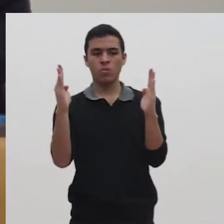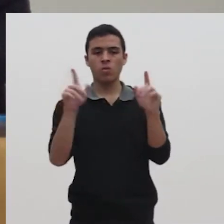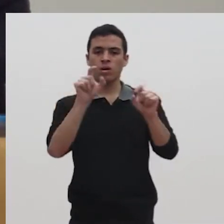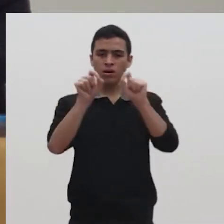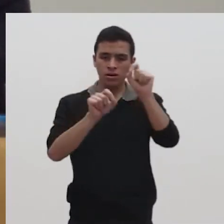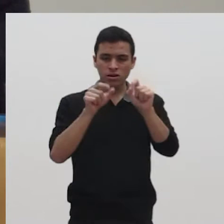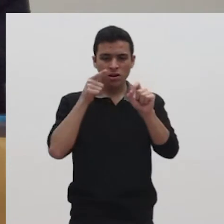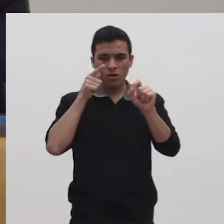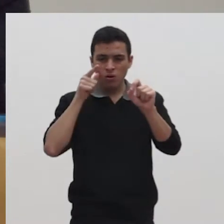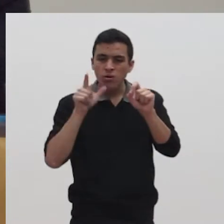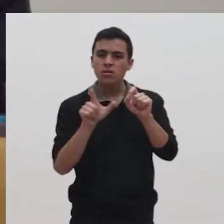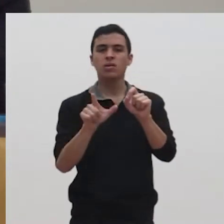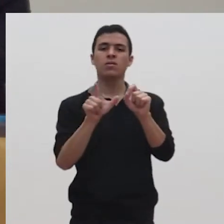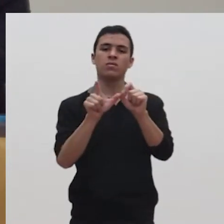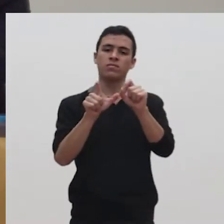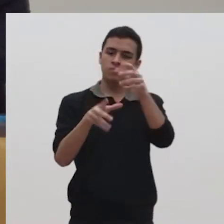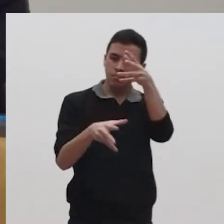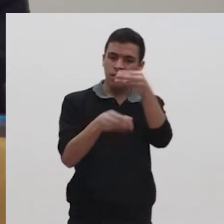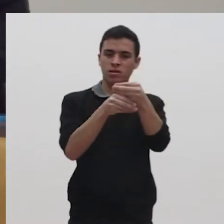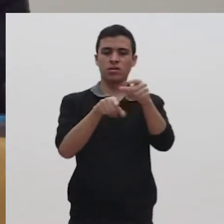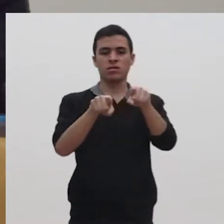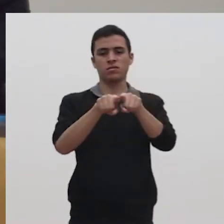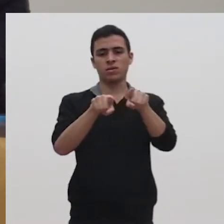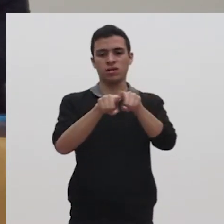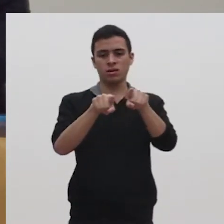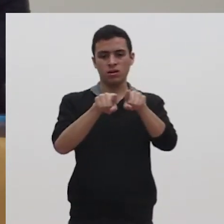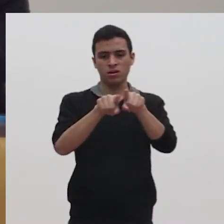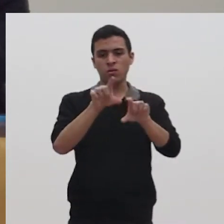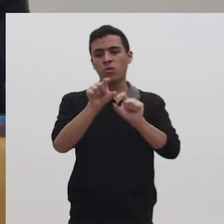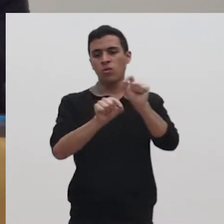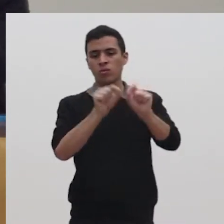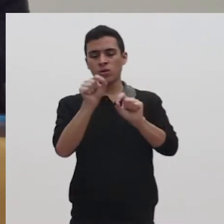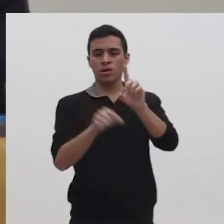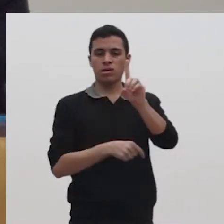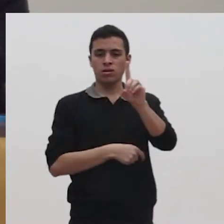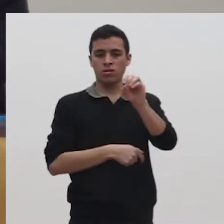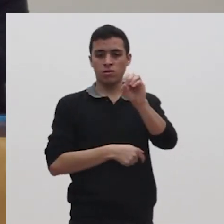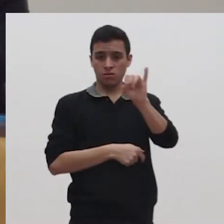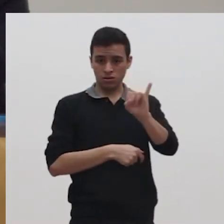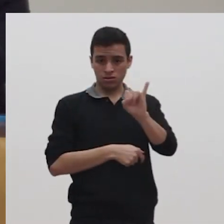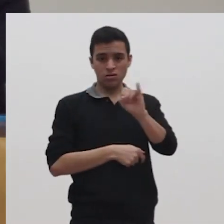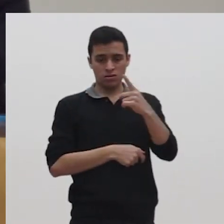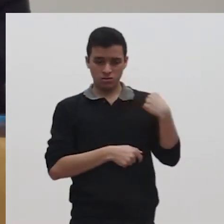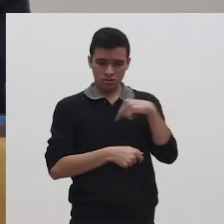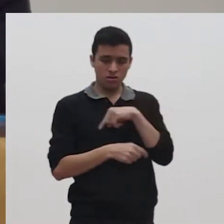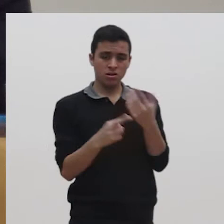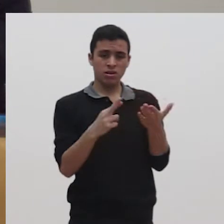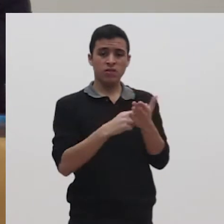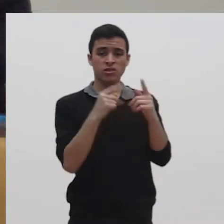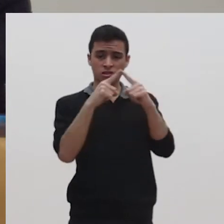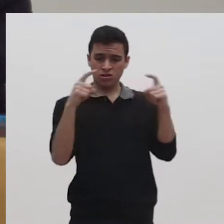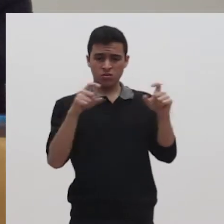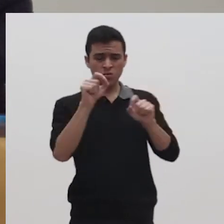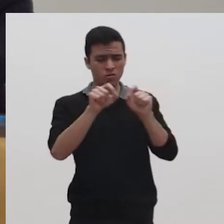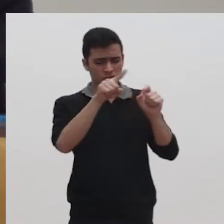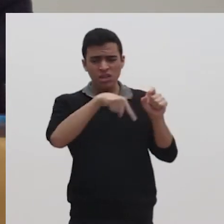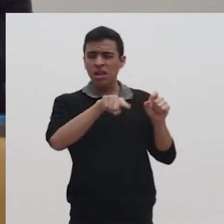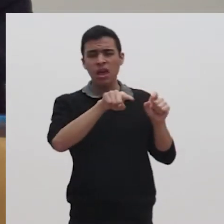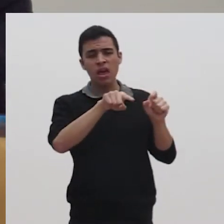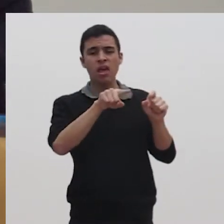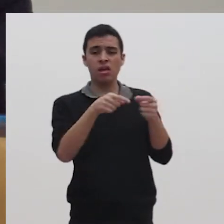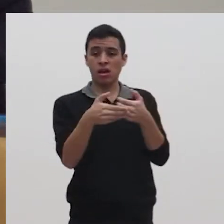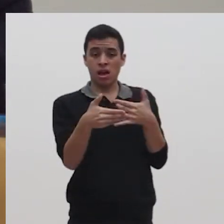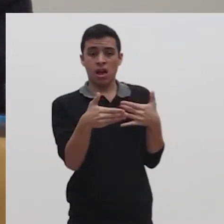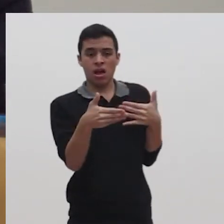ele conseguiu implantar também o DOI nas nossas revistas científicas eletrônicas, que era uma demanda